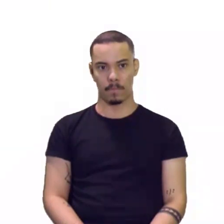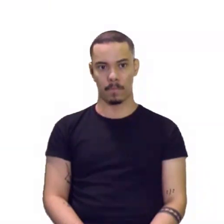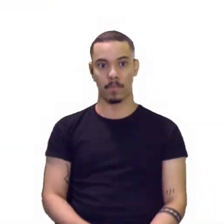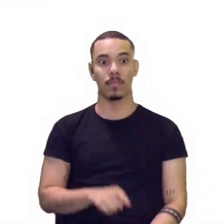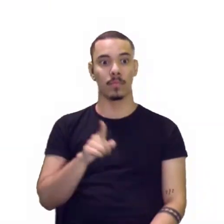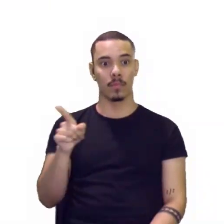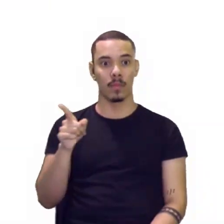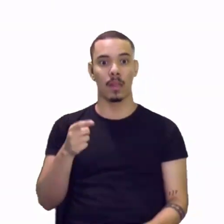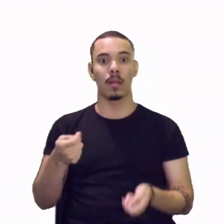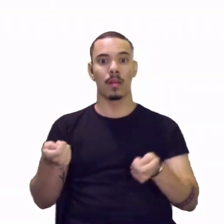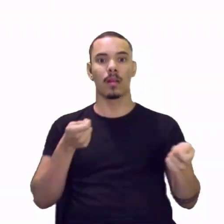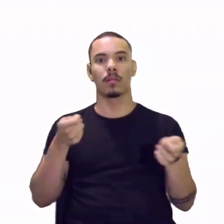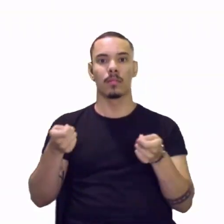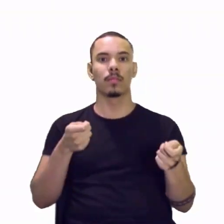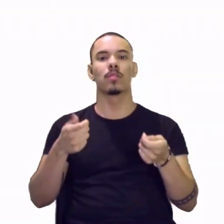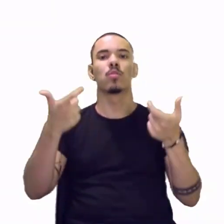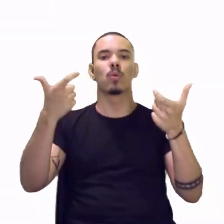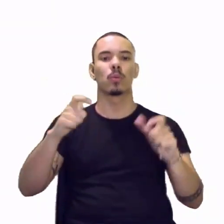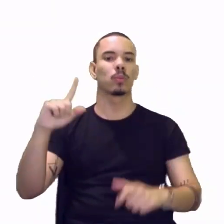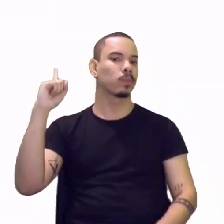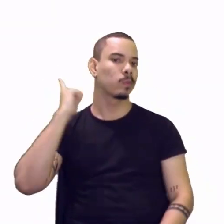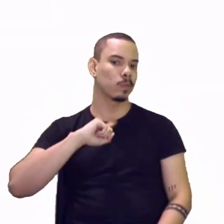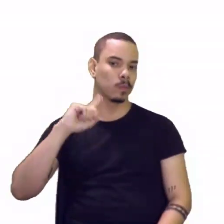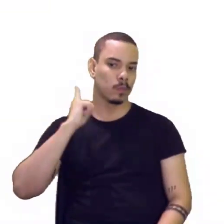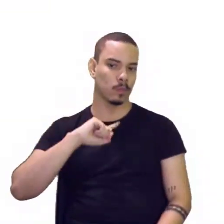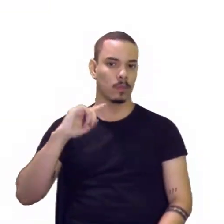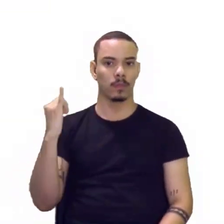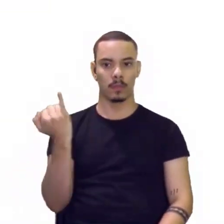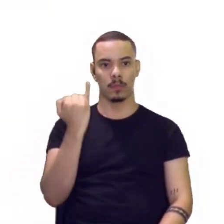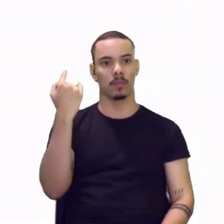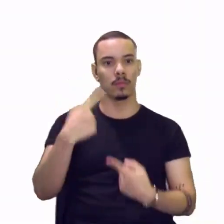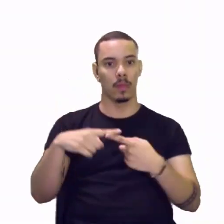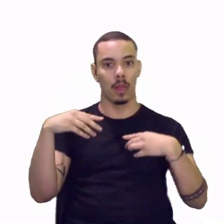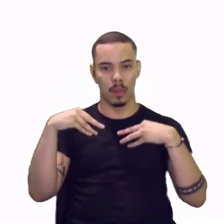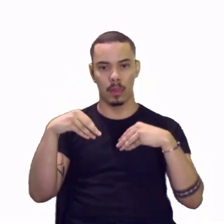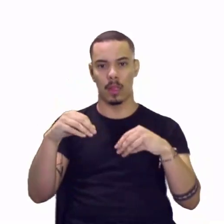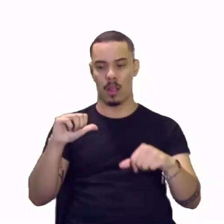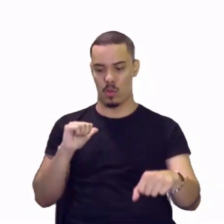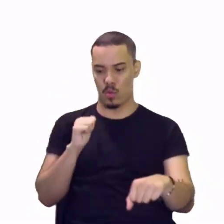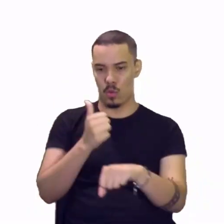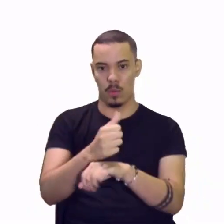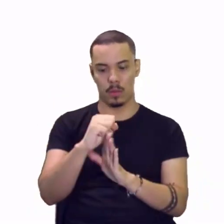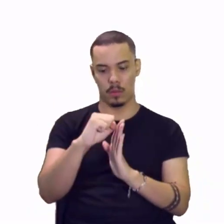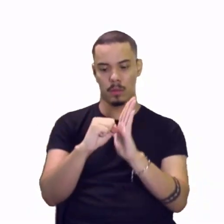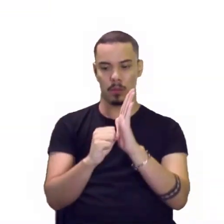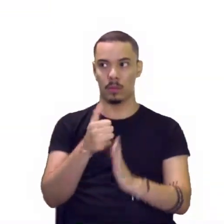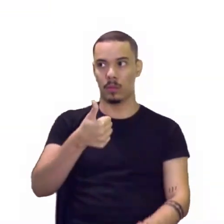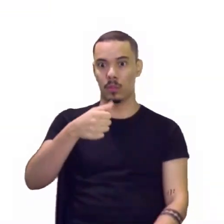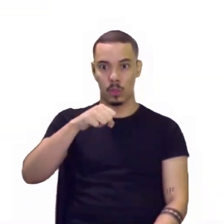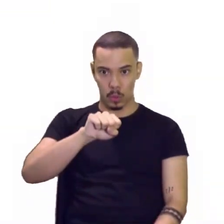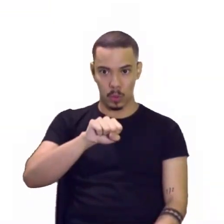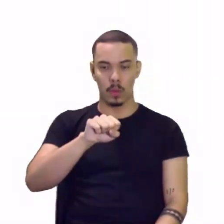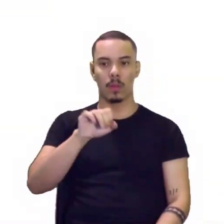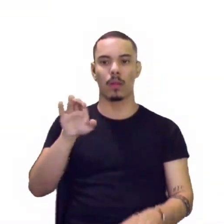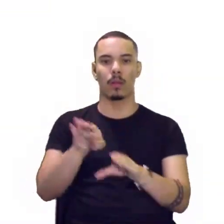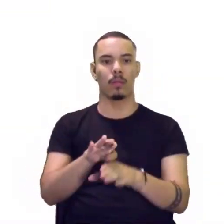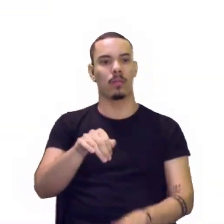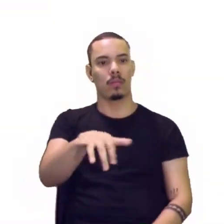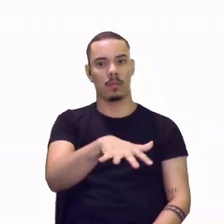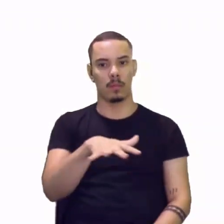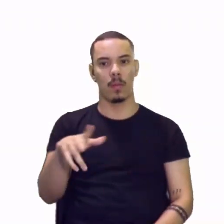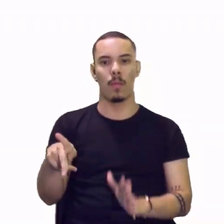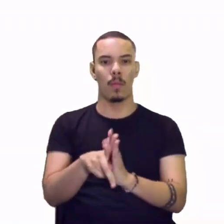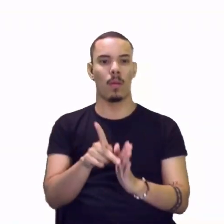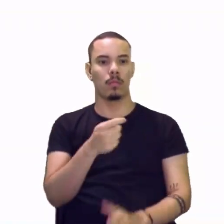A mineração nas Minas Gerais foi importante para que a terra fosse ocupada no século XVIII. Grande parte das